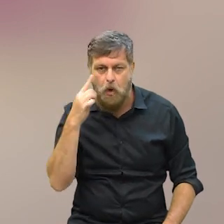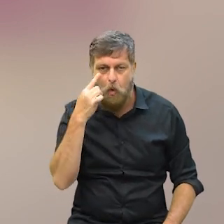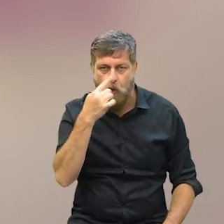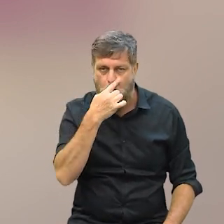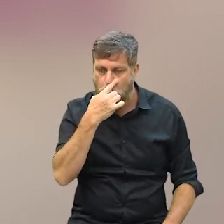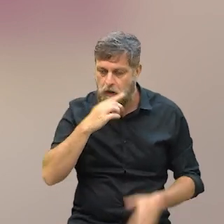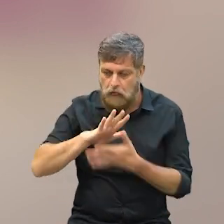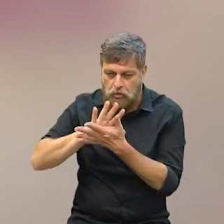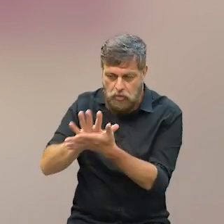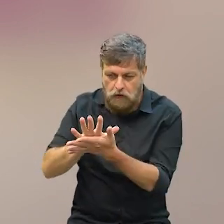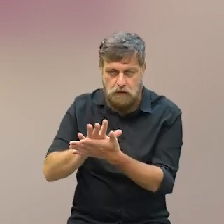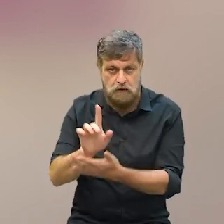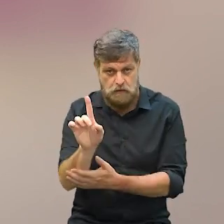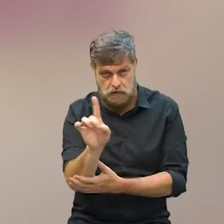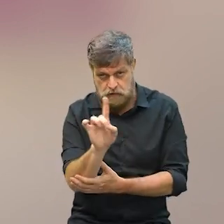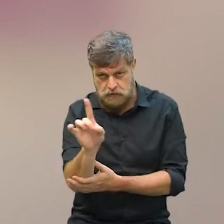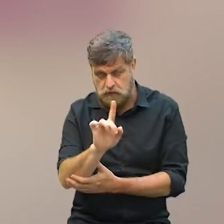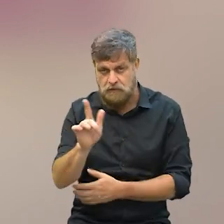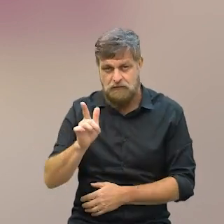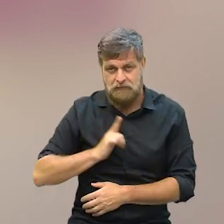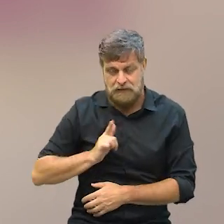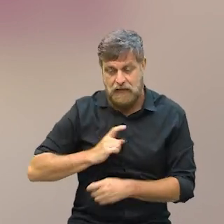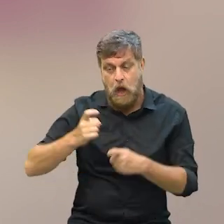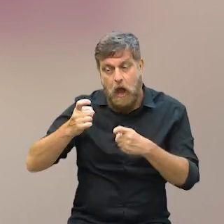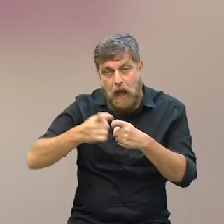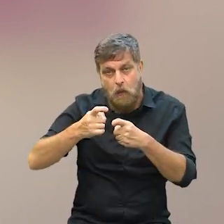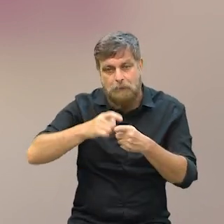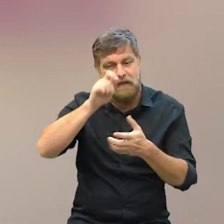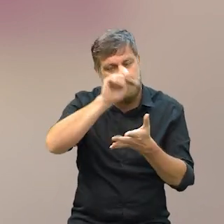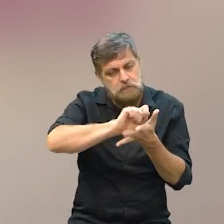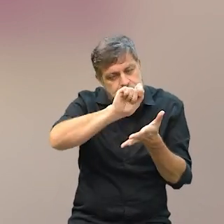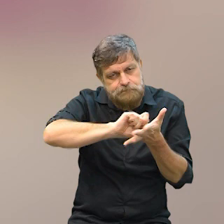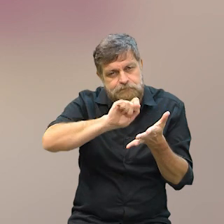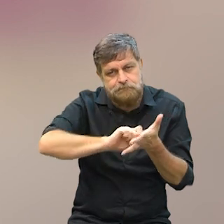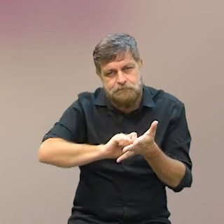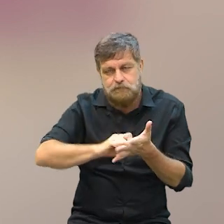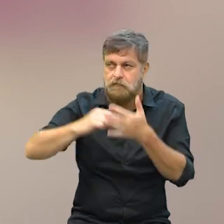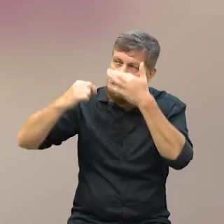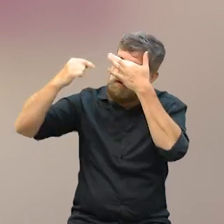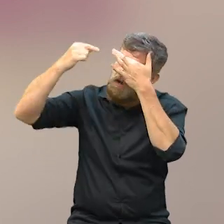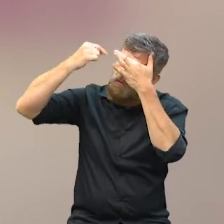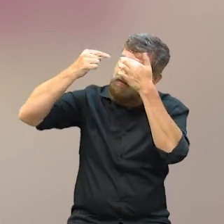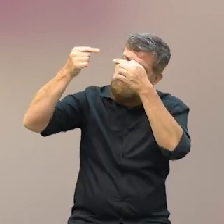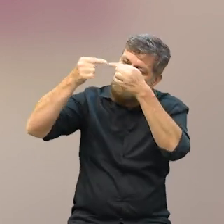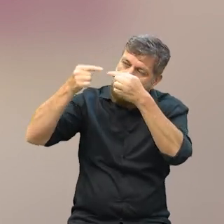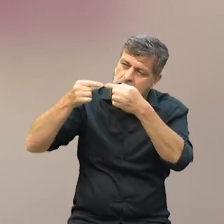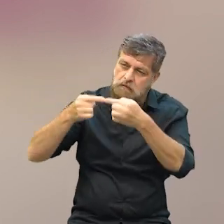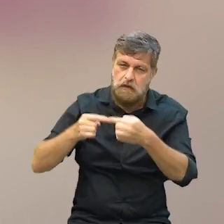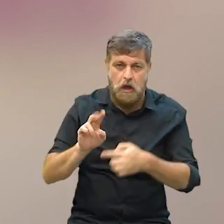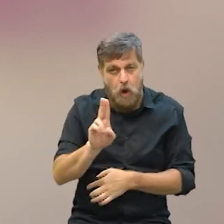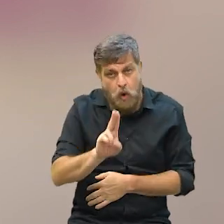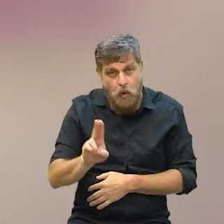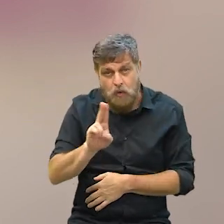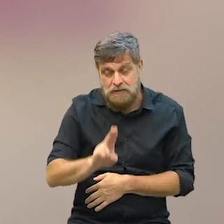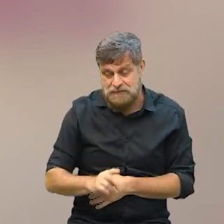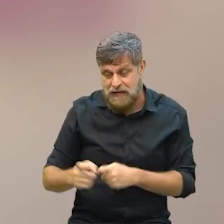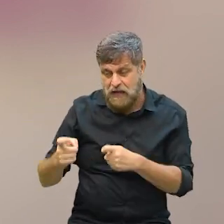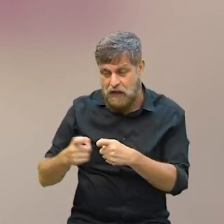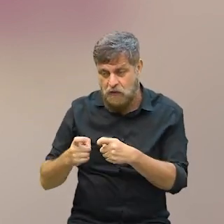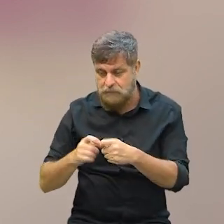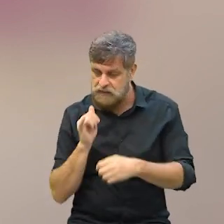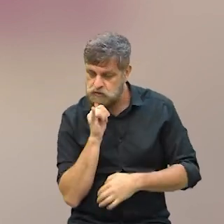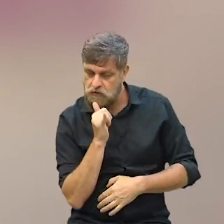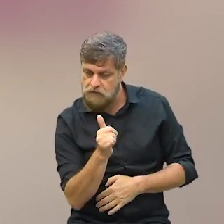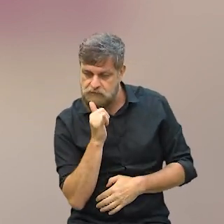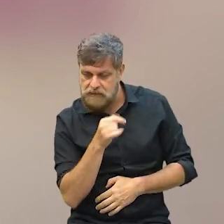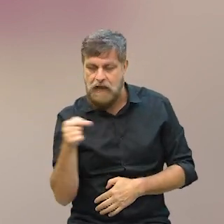Então, assim, sempre, né, deixa o médico indicar o colírio mais apropriado e só use aquele que os médicos falarem, o